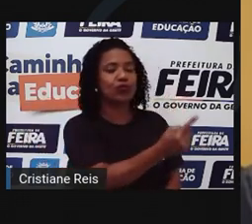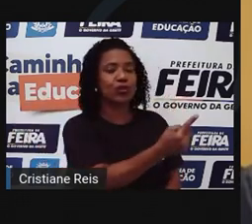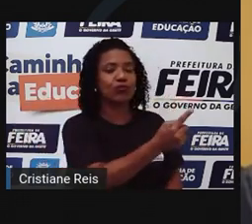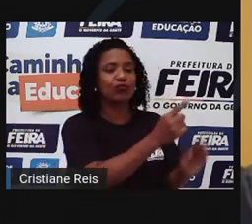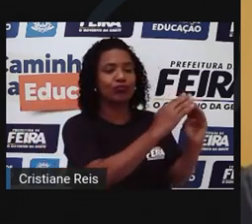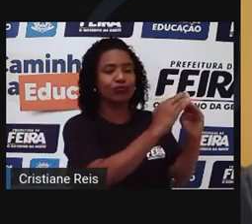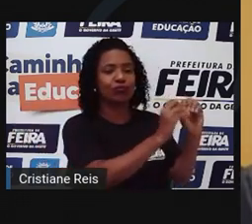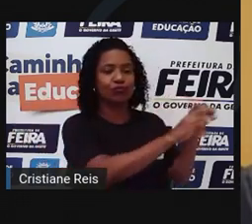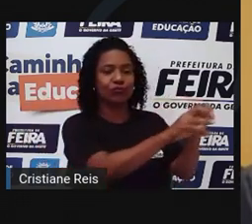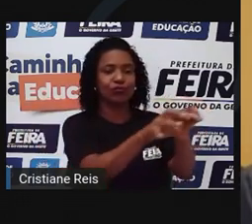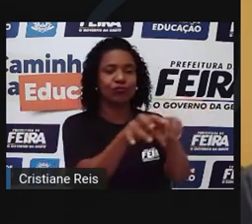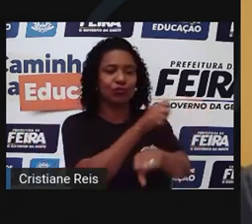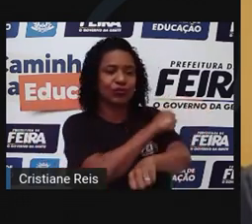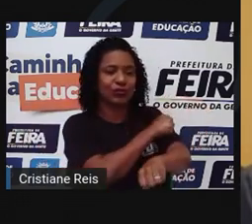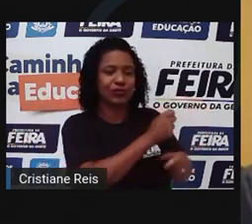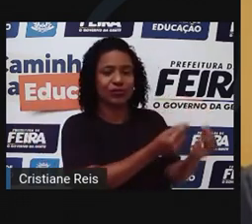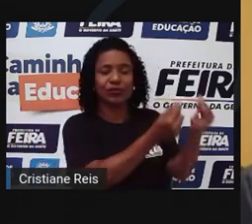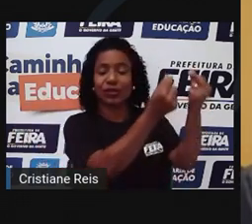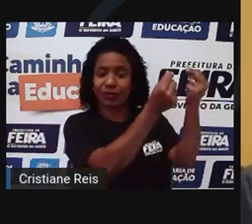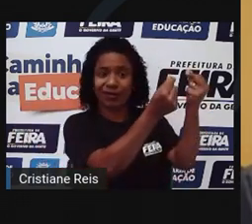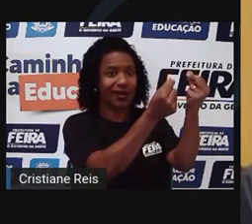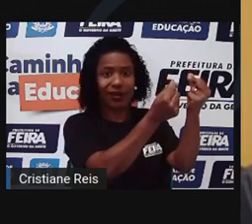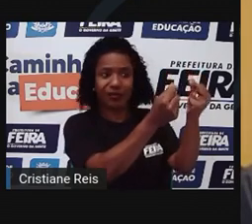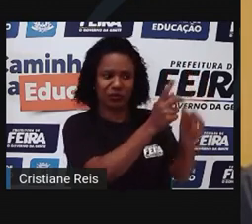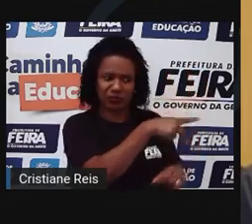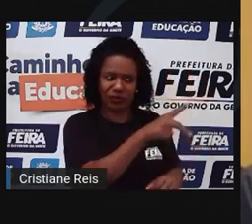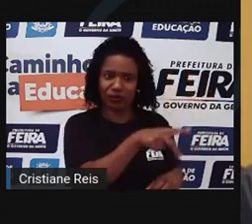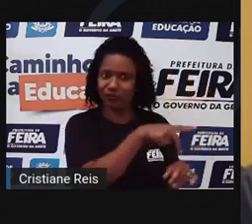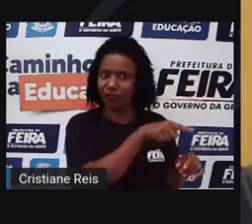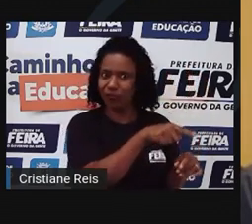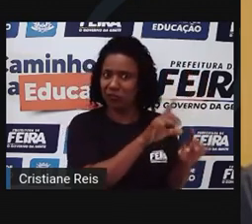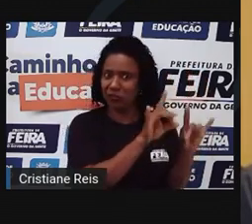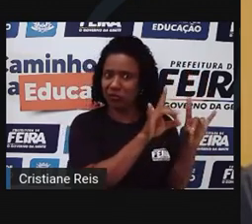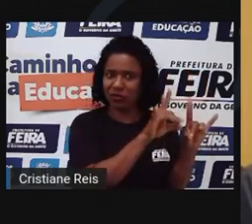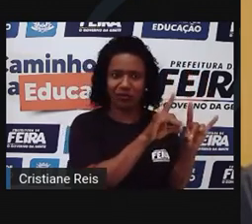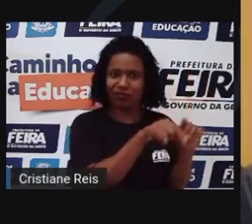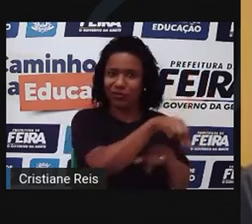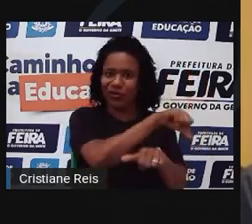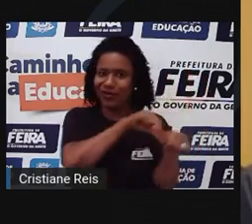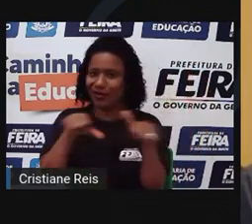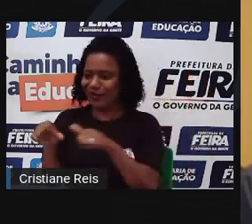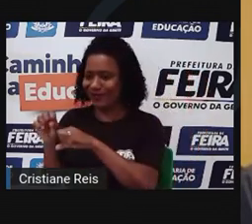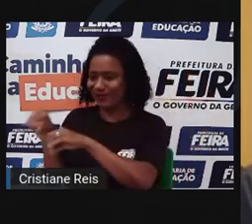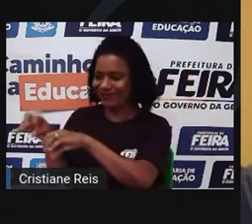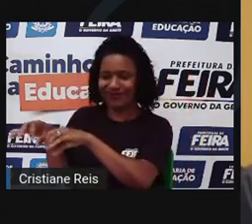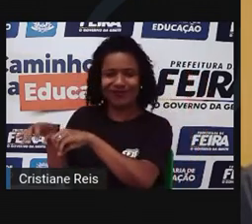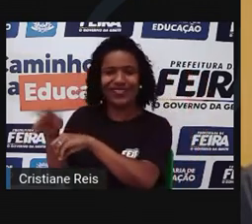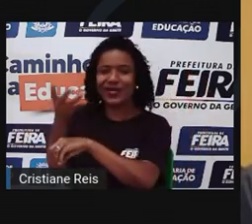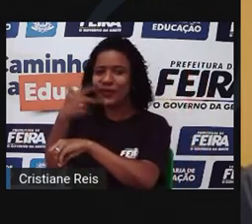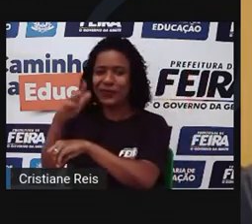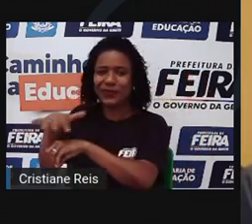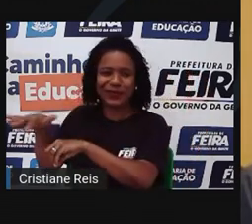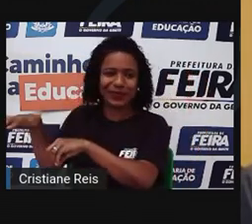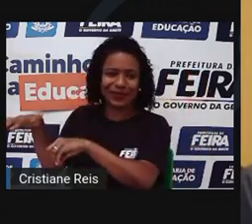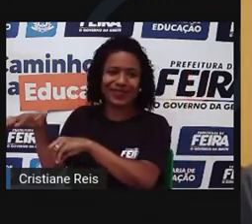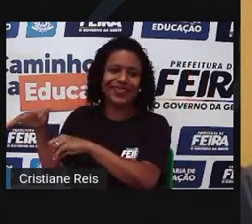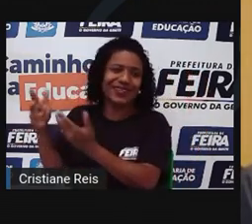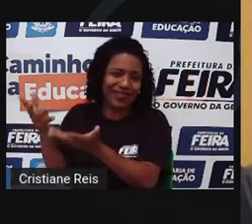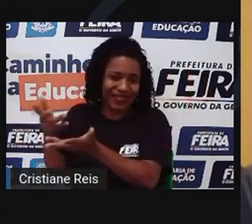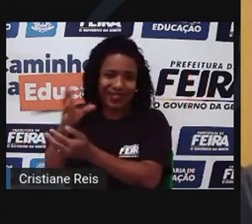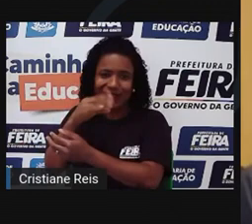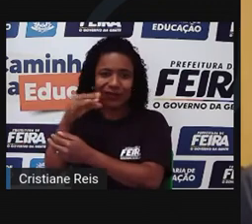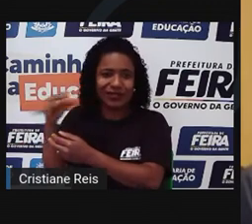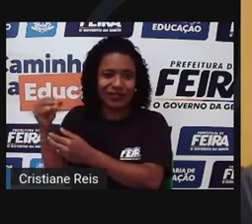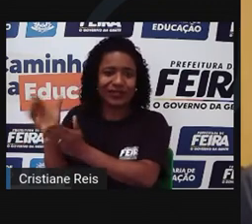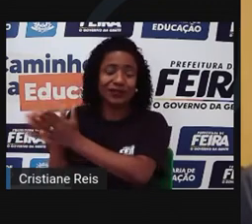alunos mais pobres. E isso ajudaria a reduzir a desigualdade, por exemplo. Mas por que não ocorre? Porque nem os professores